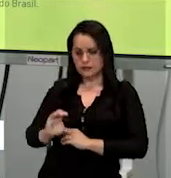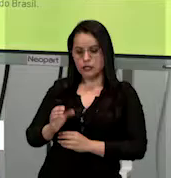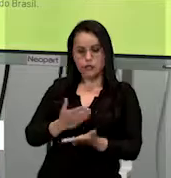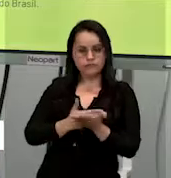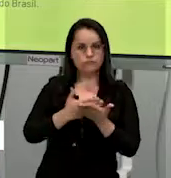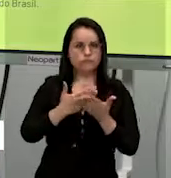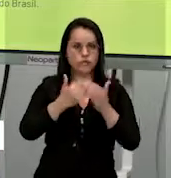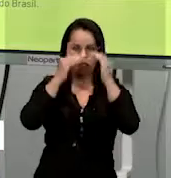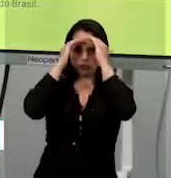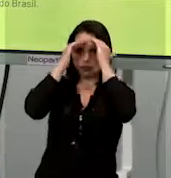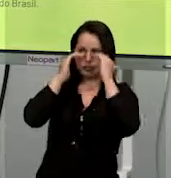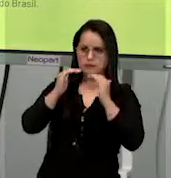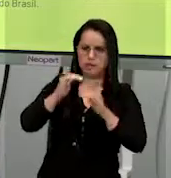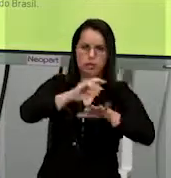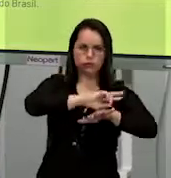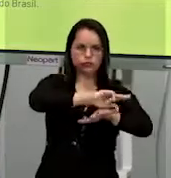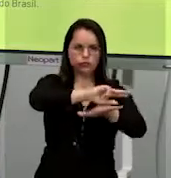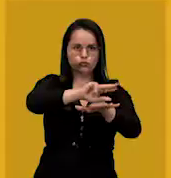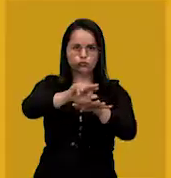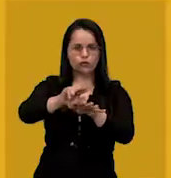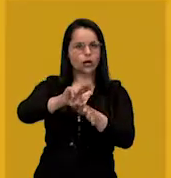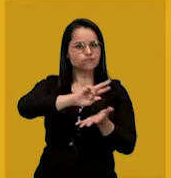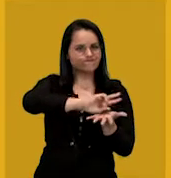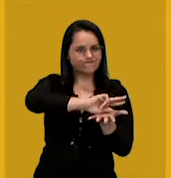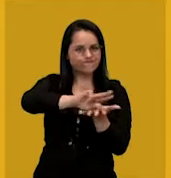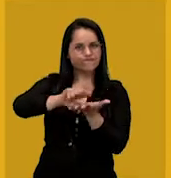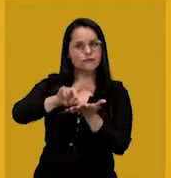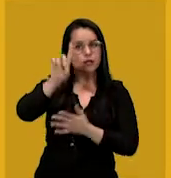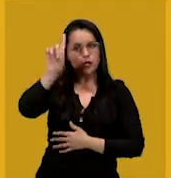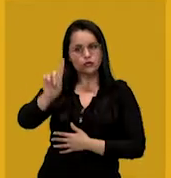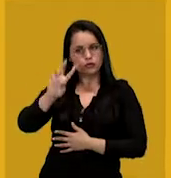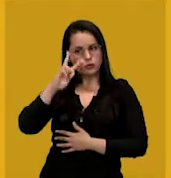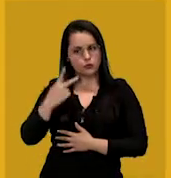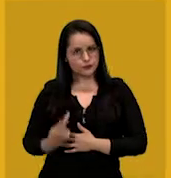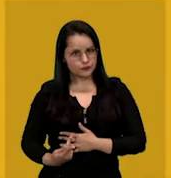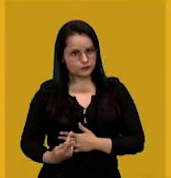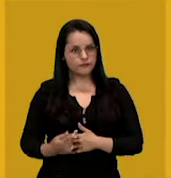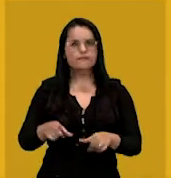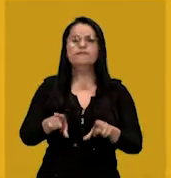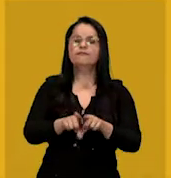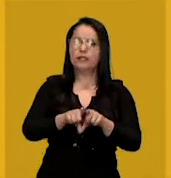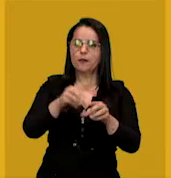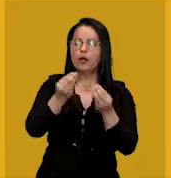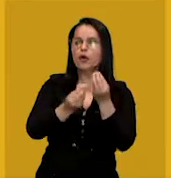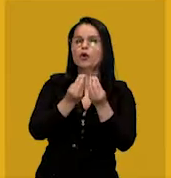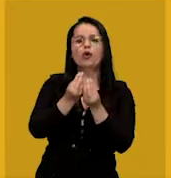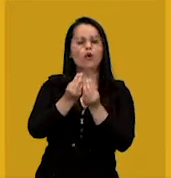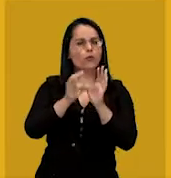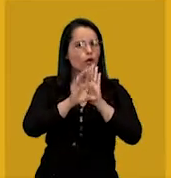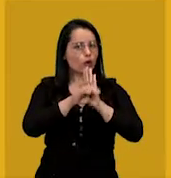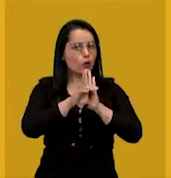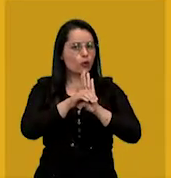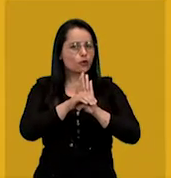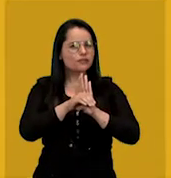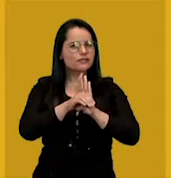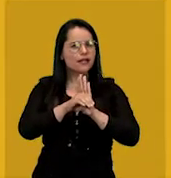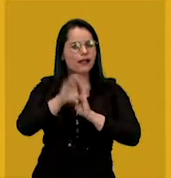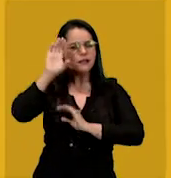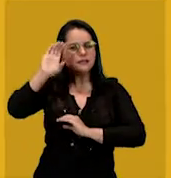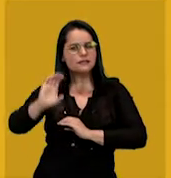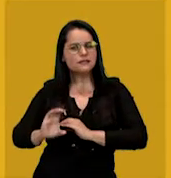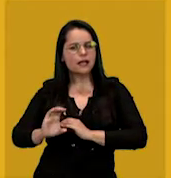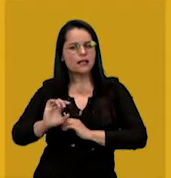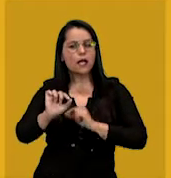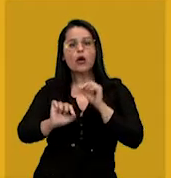respeito à diversidade, à pluralidade e aos direitos humanos. Vamos associar o conceito de cidadania também às